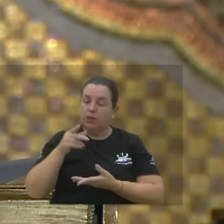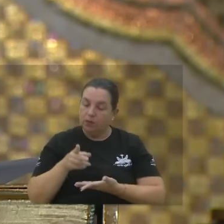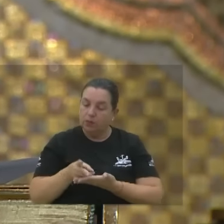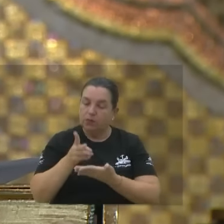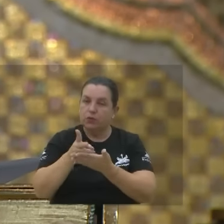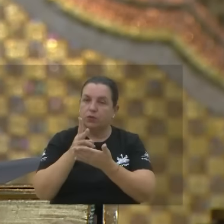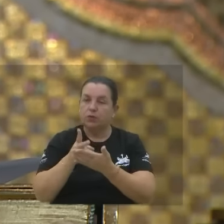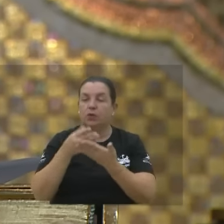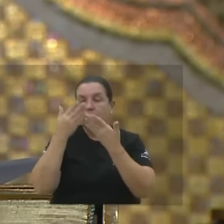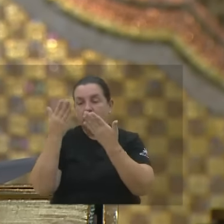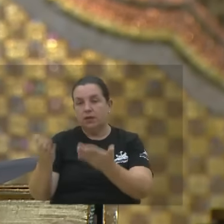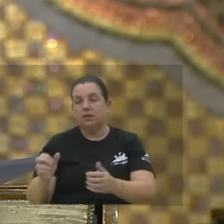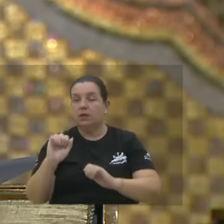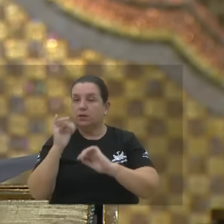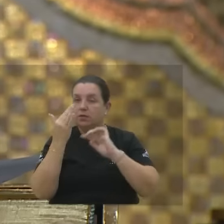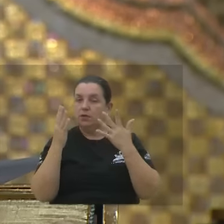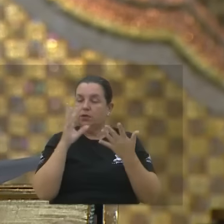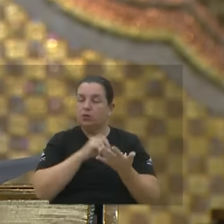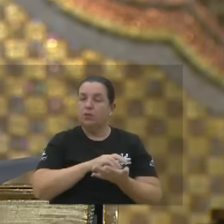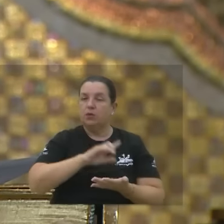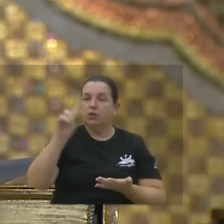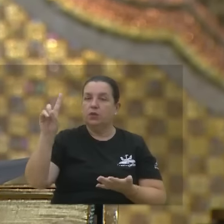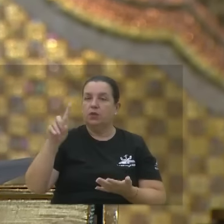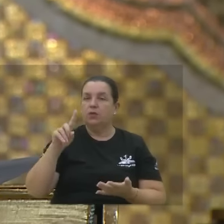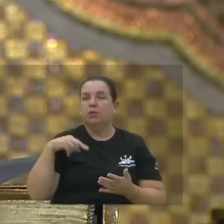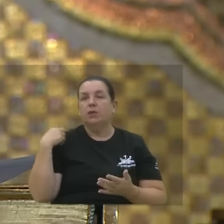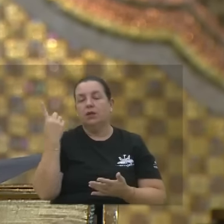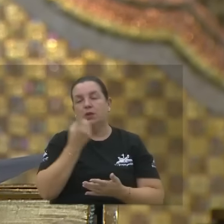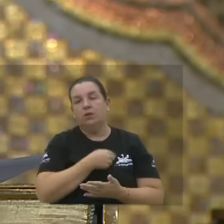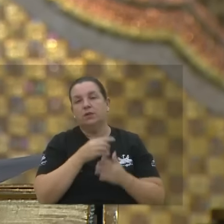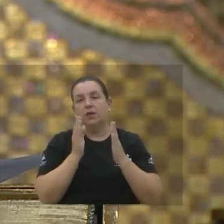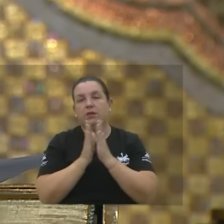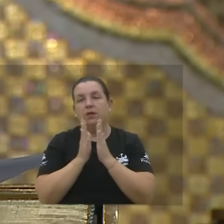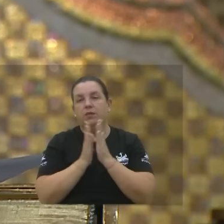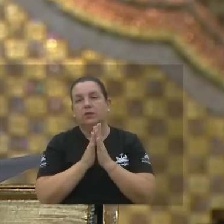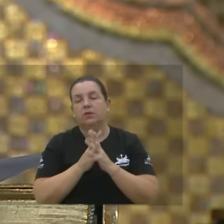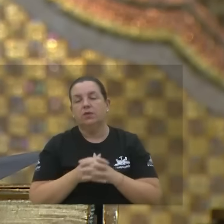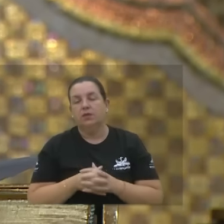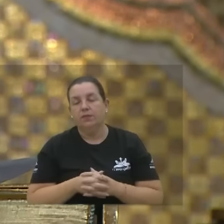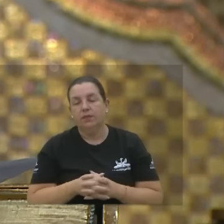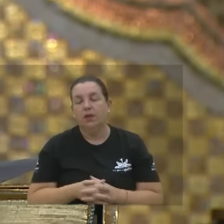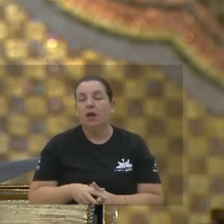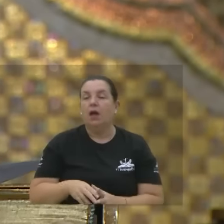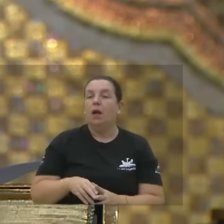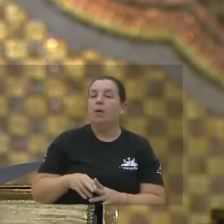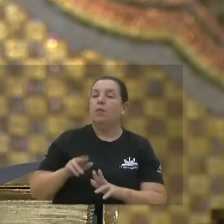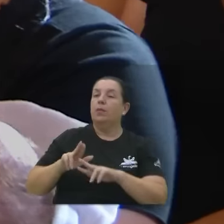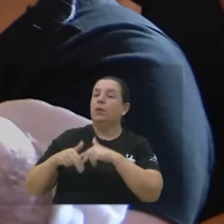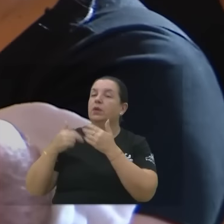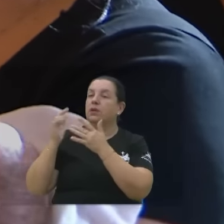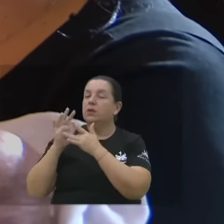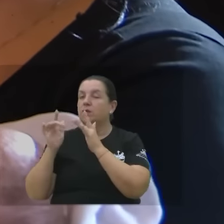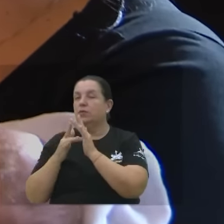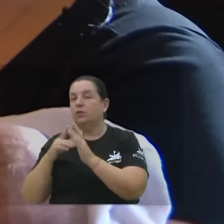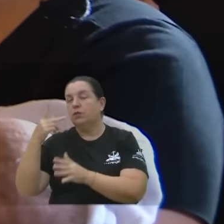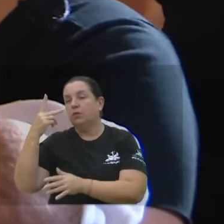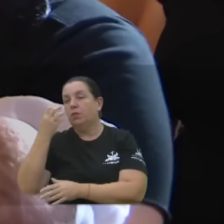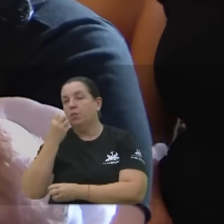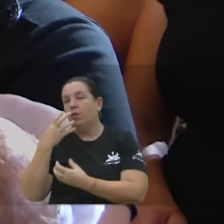a ser um sinal de amor de Deus para todos nós, rezemos ao Senhor. Por Cristo,